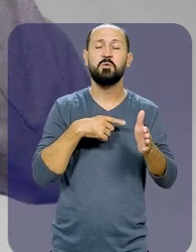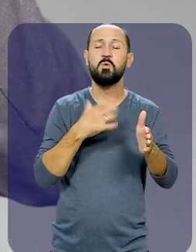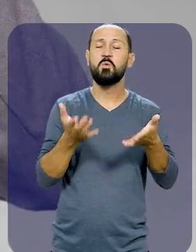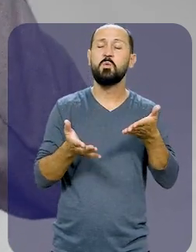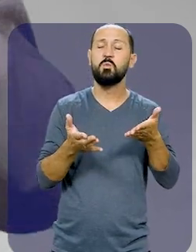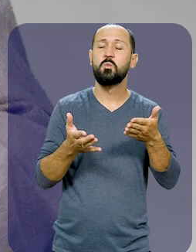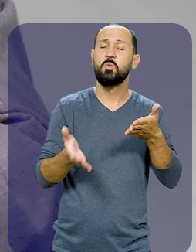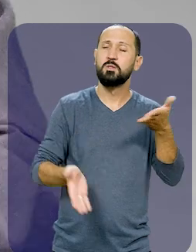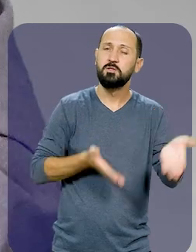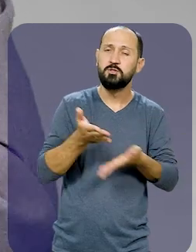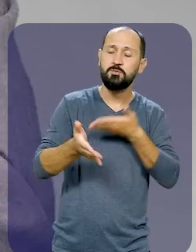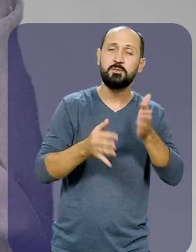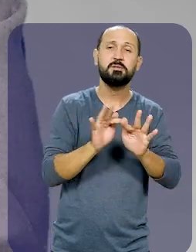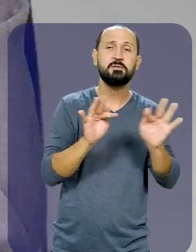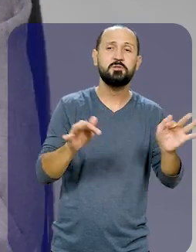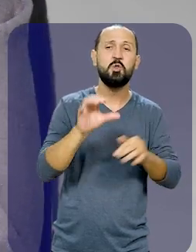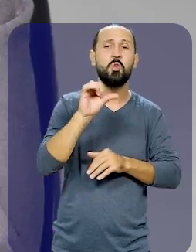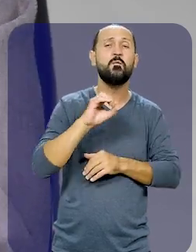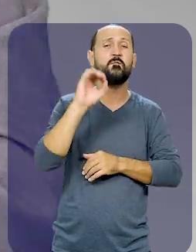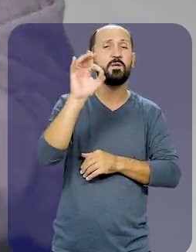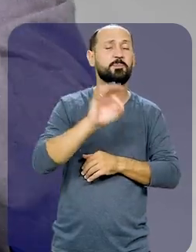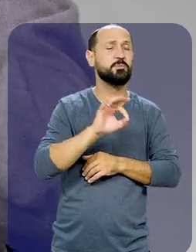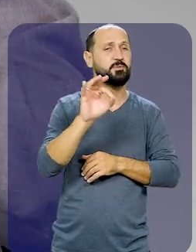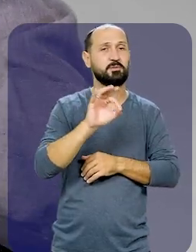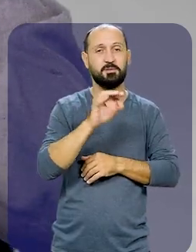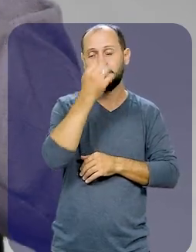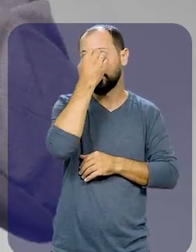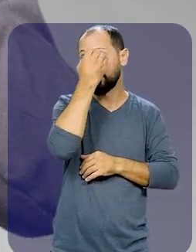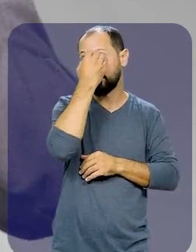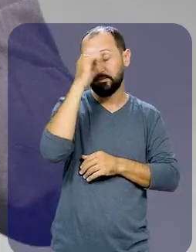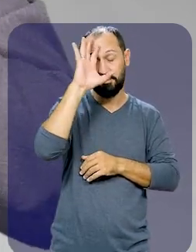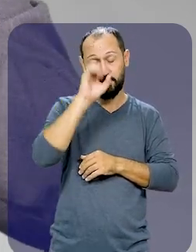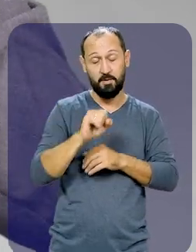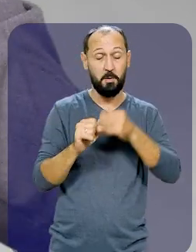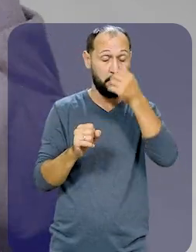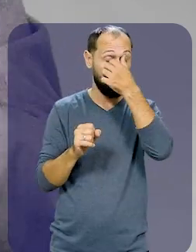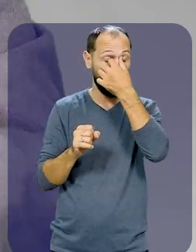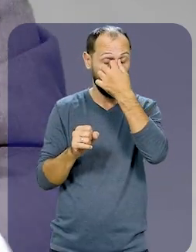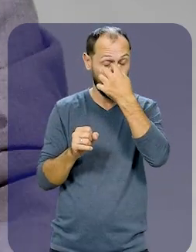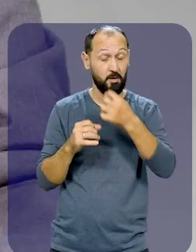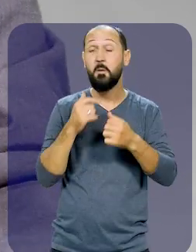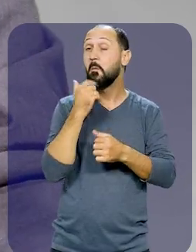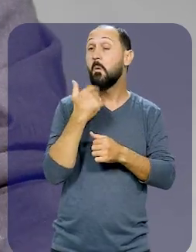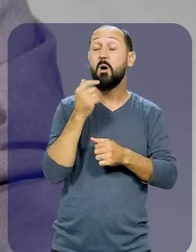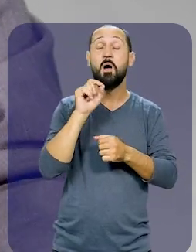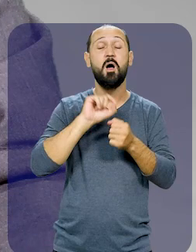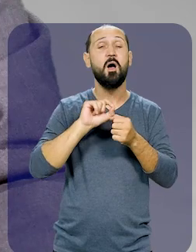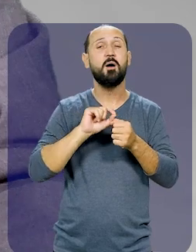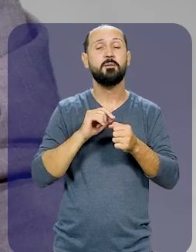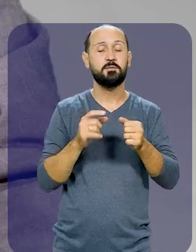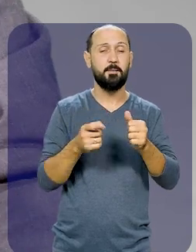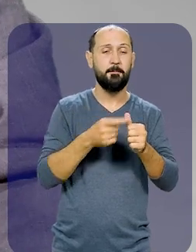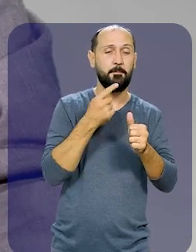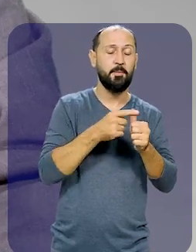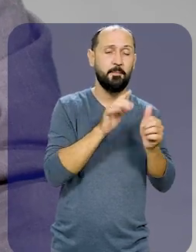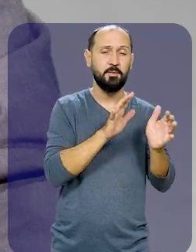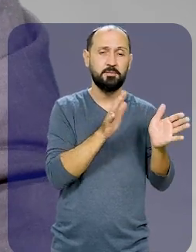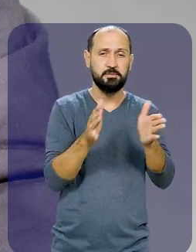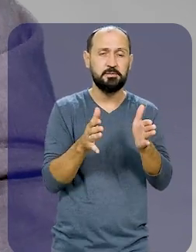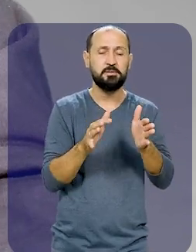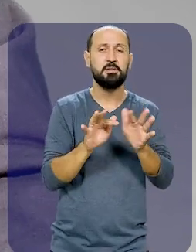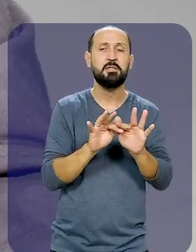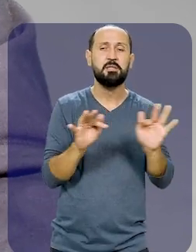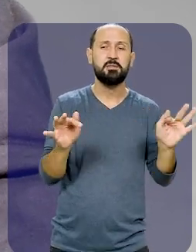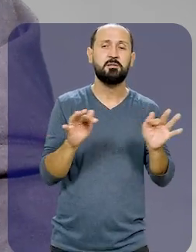nós resolvemos 90% dos casos. Quando ele não consegue resolver nessa primeira etapa mais simples,